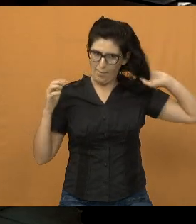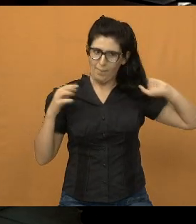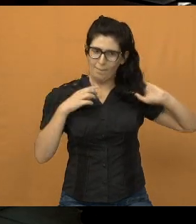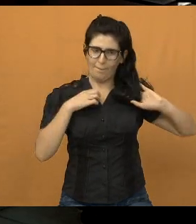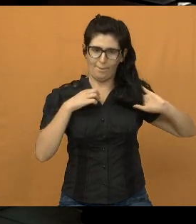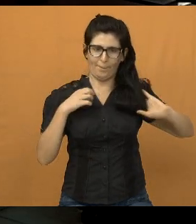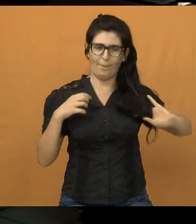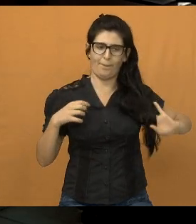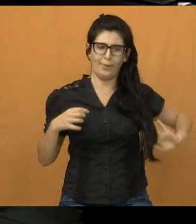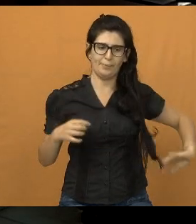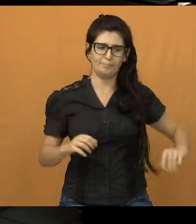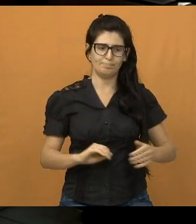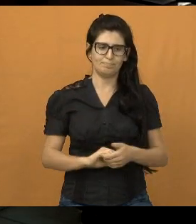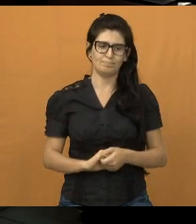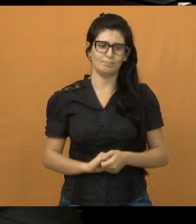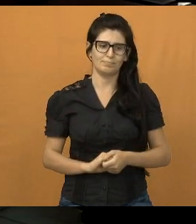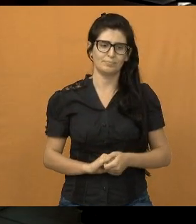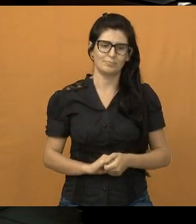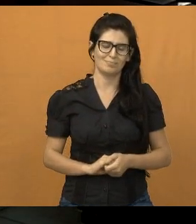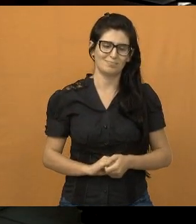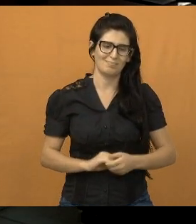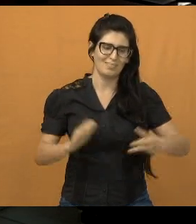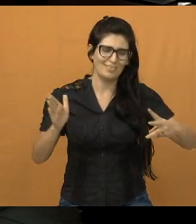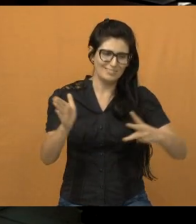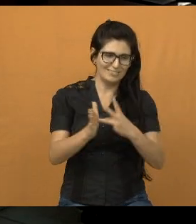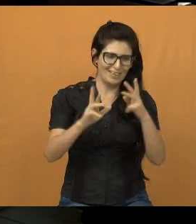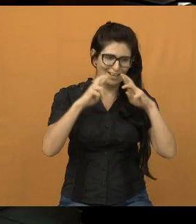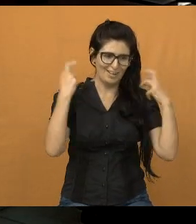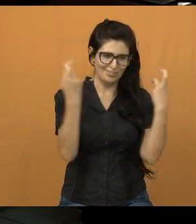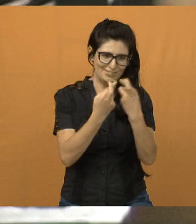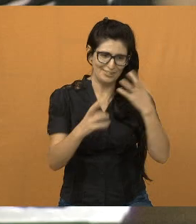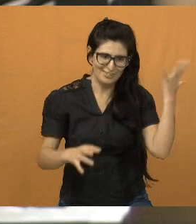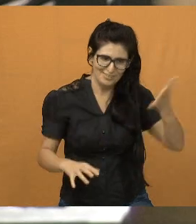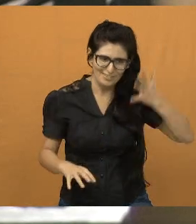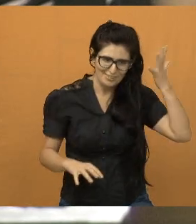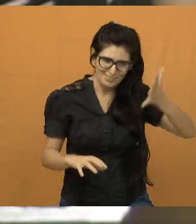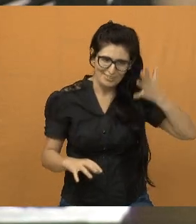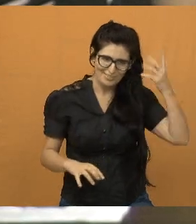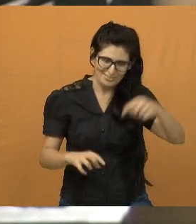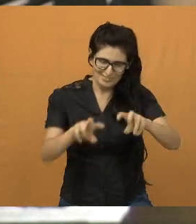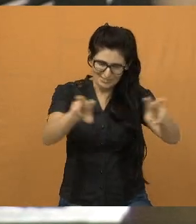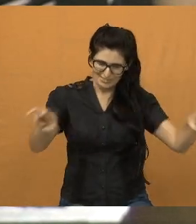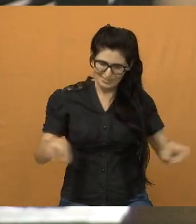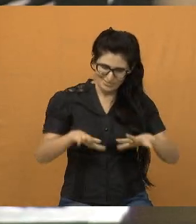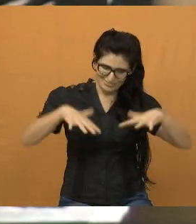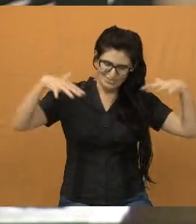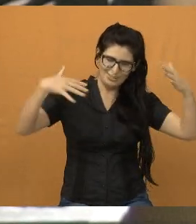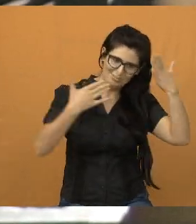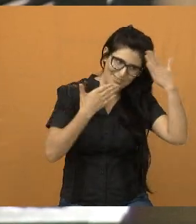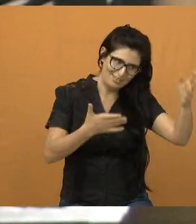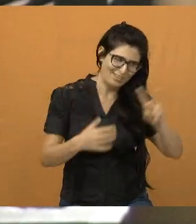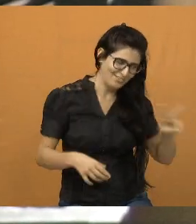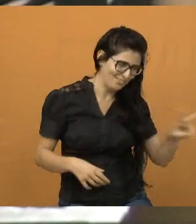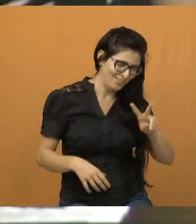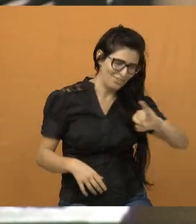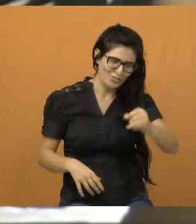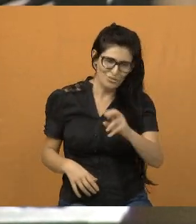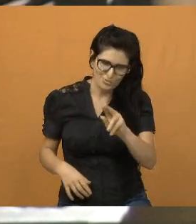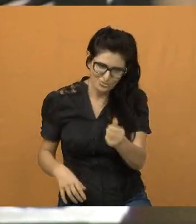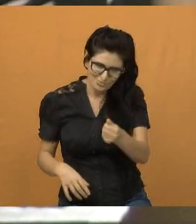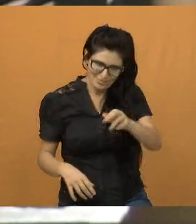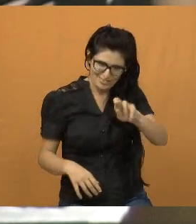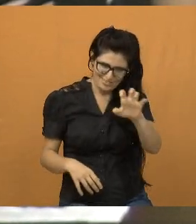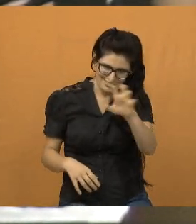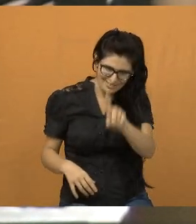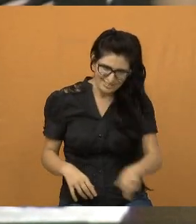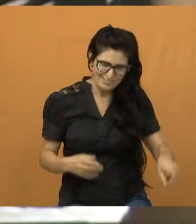Então, assim, terceira audiência, né? A gente está satisfeito com a presença de vocês, vereadores, né? Juarez, Valmir do Meia